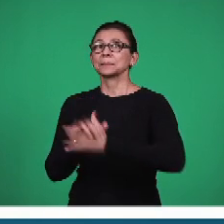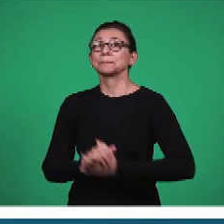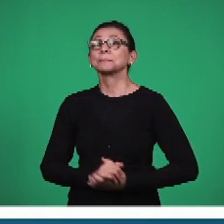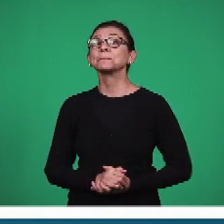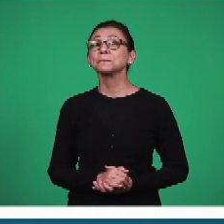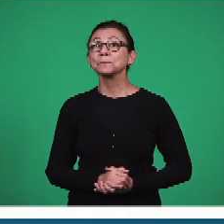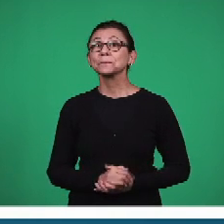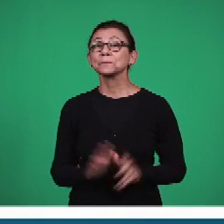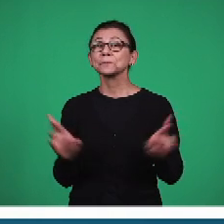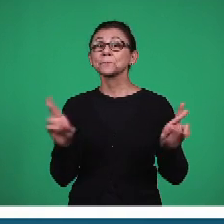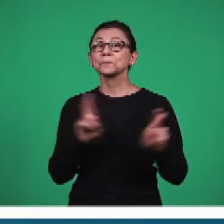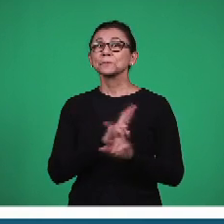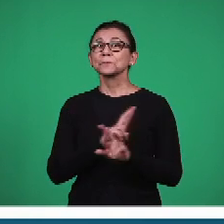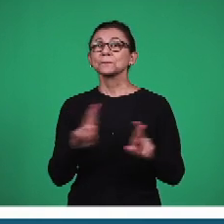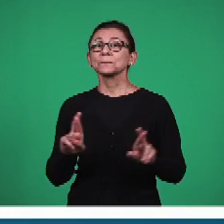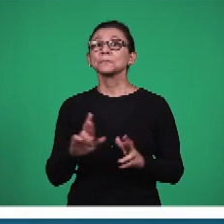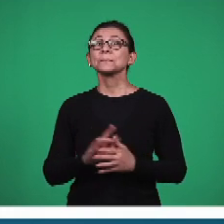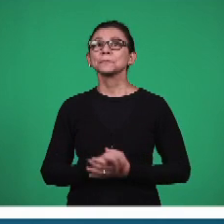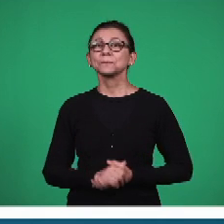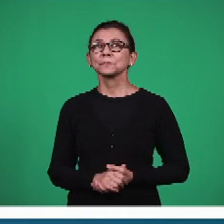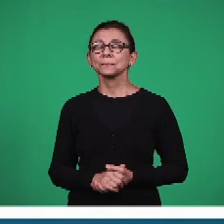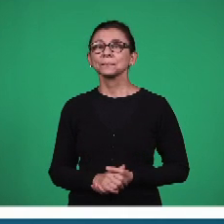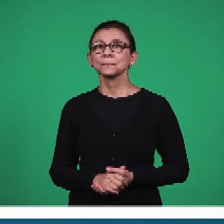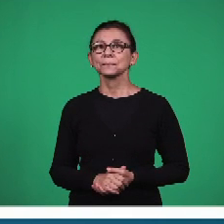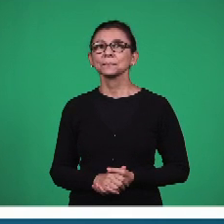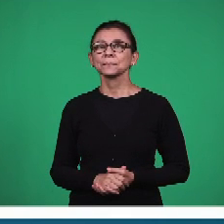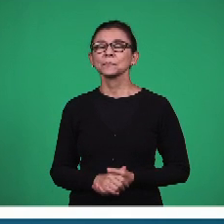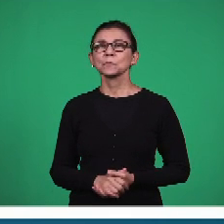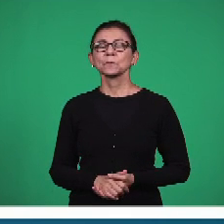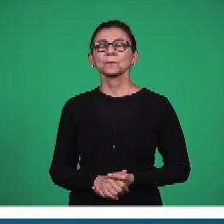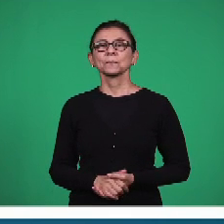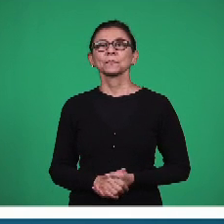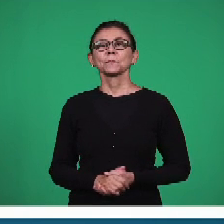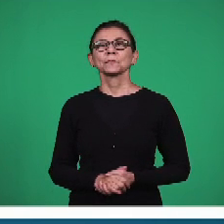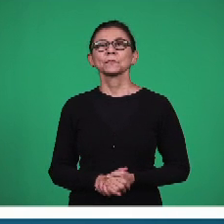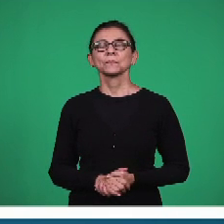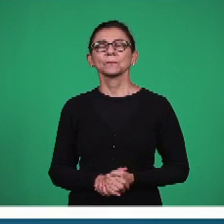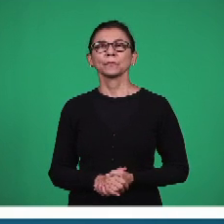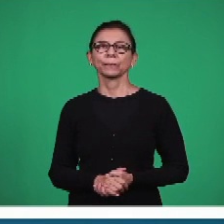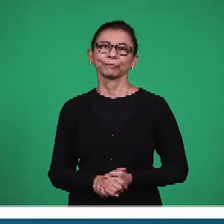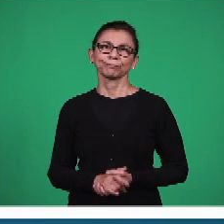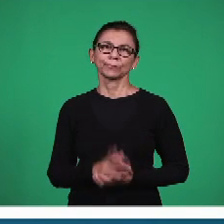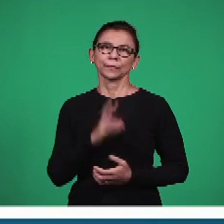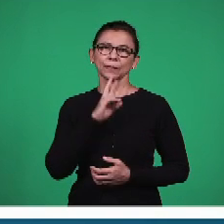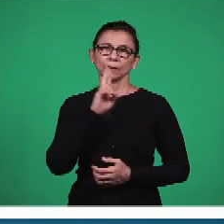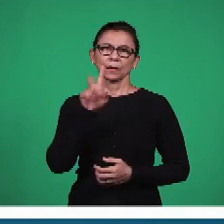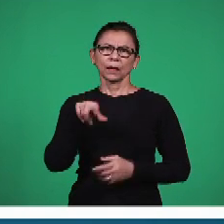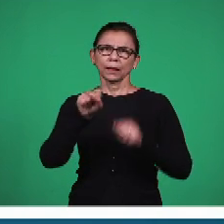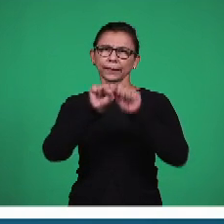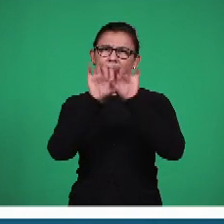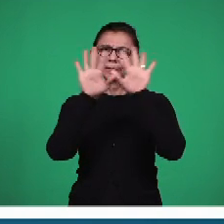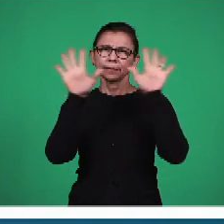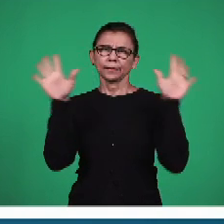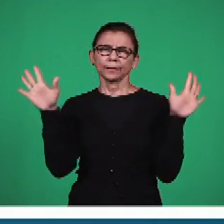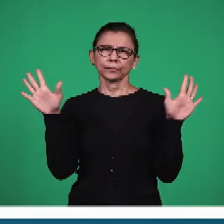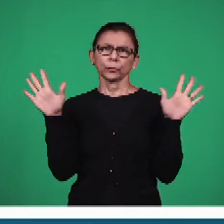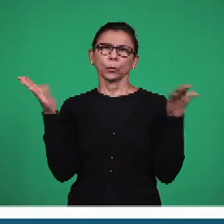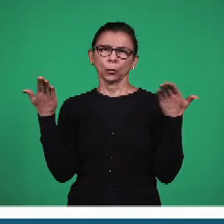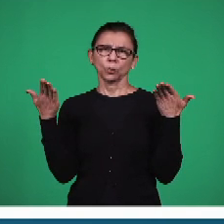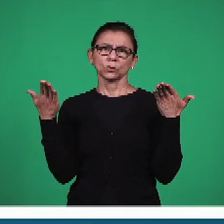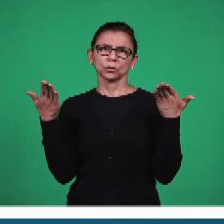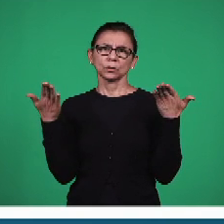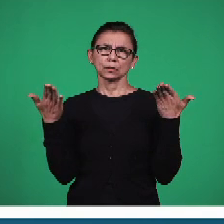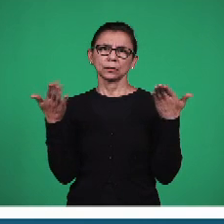Pode ficar aqui. Meus irmãos, a resposta ela é evidente nos sinais que nós estamos vendo hoje. Nós